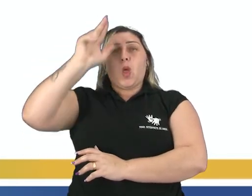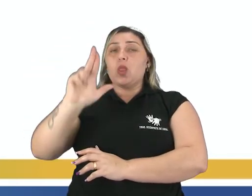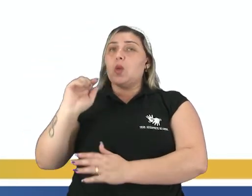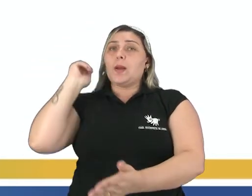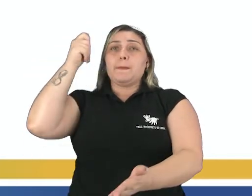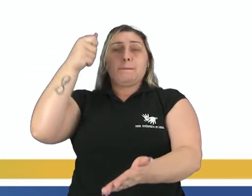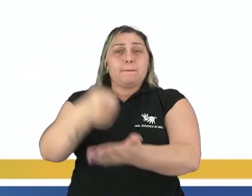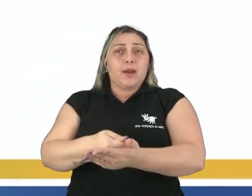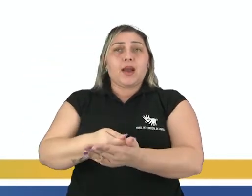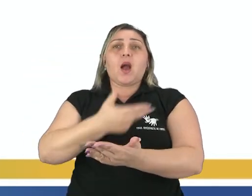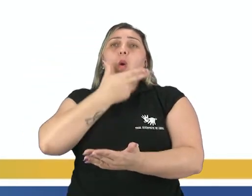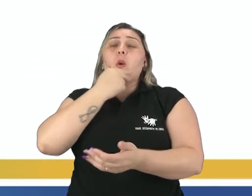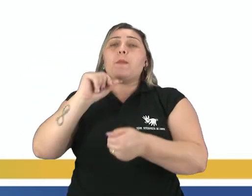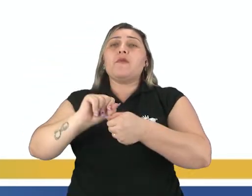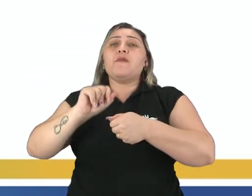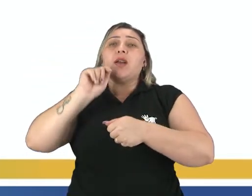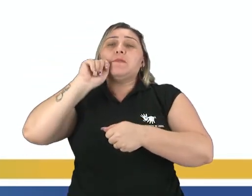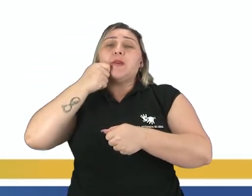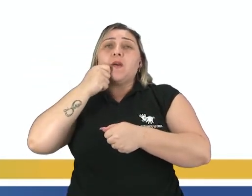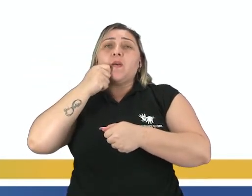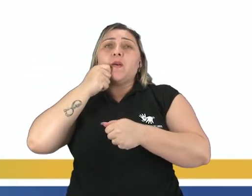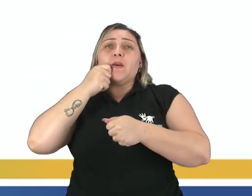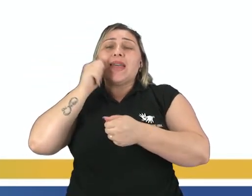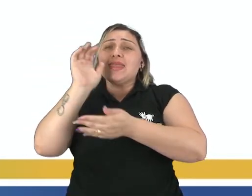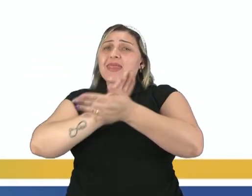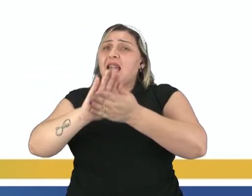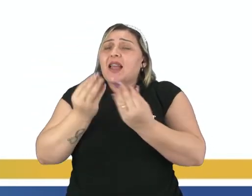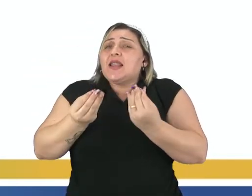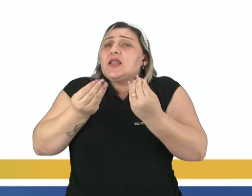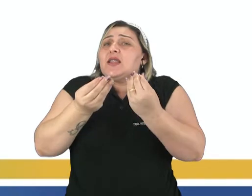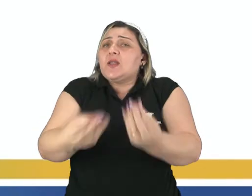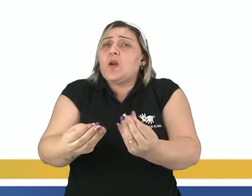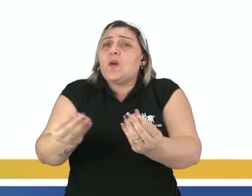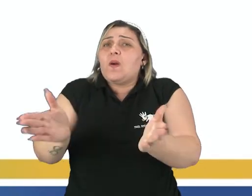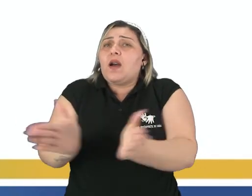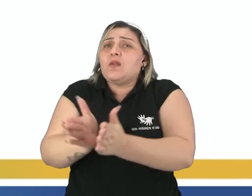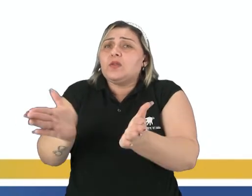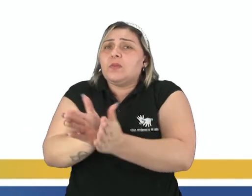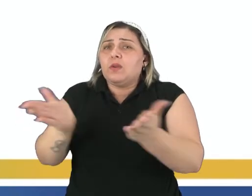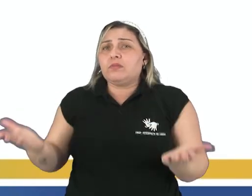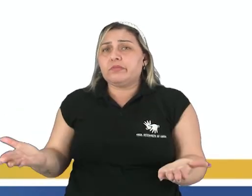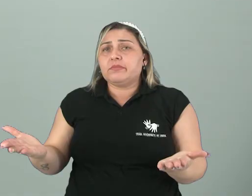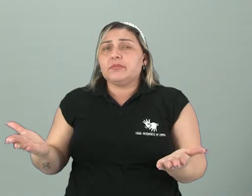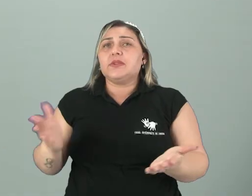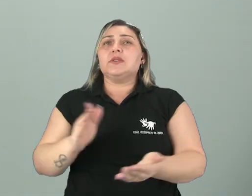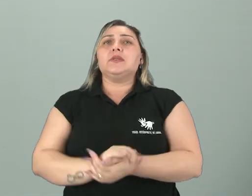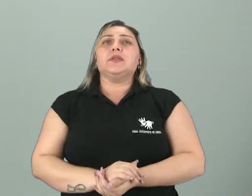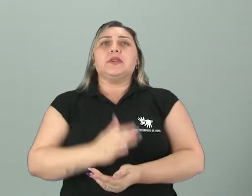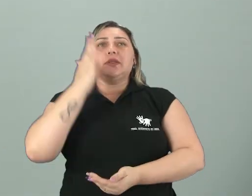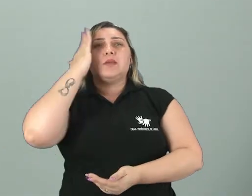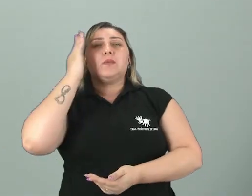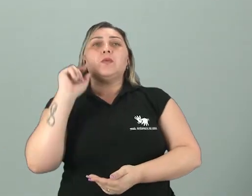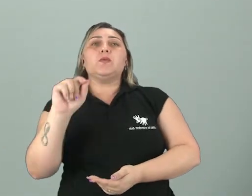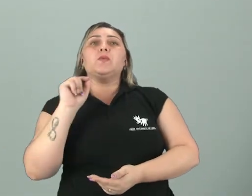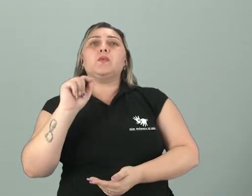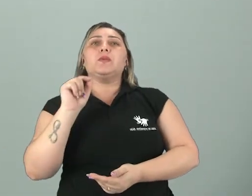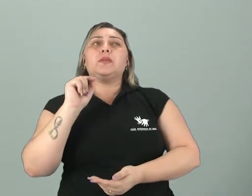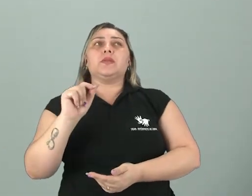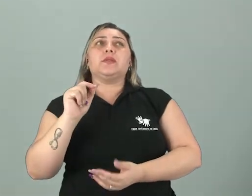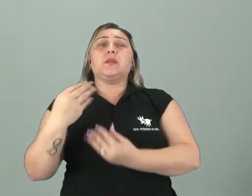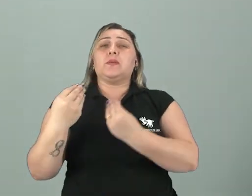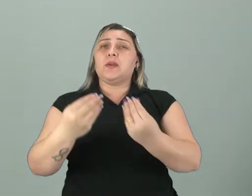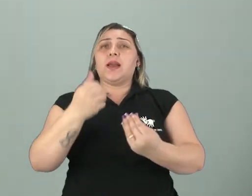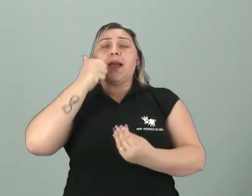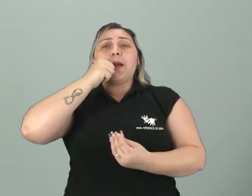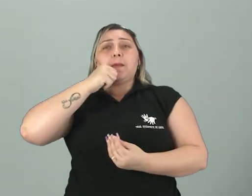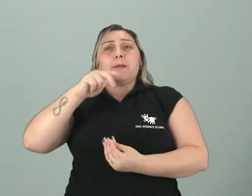paga a conta do padeiro, nada dou aos pobres. Se nós pontuarmos dessa maneira, entendemos o quê? Que ele vai deixar os bens